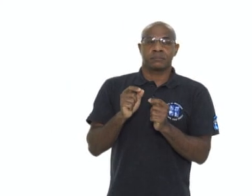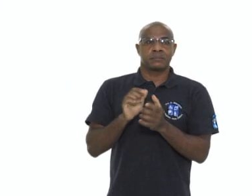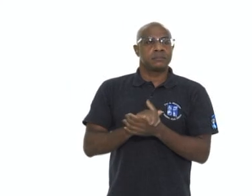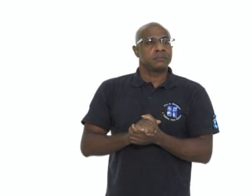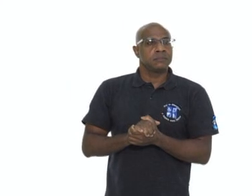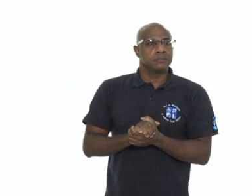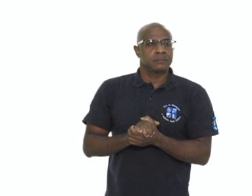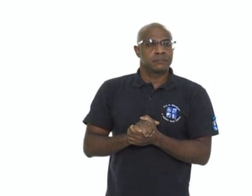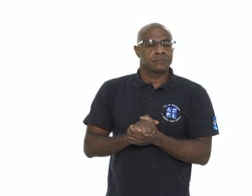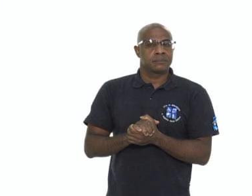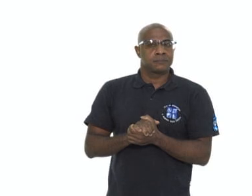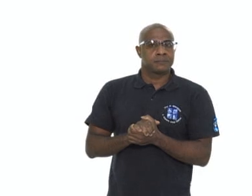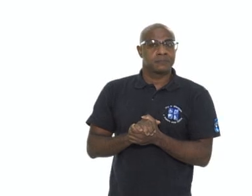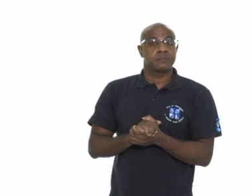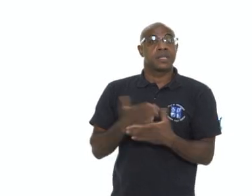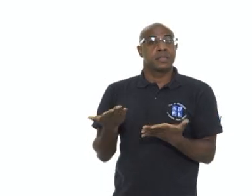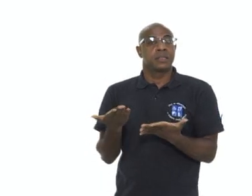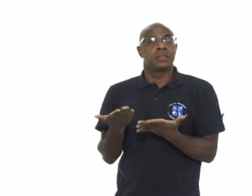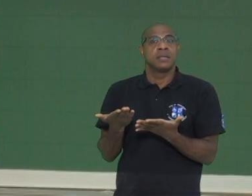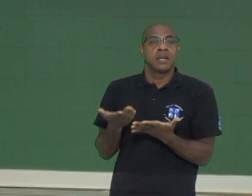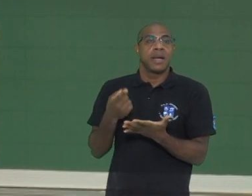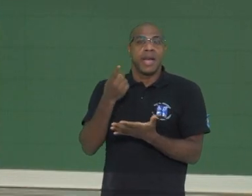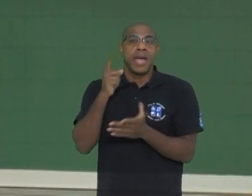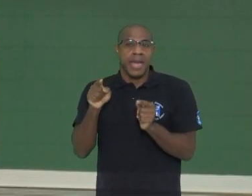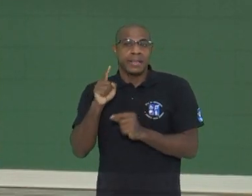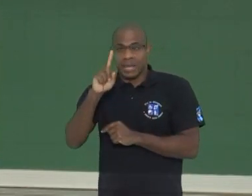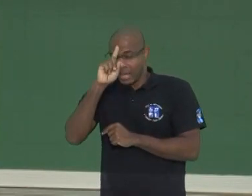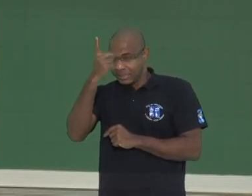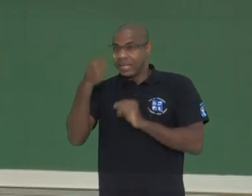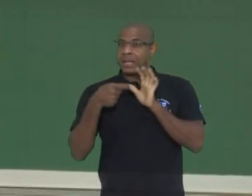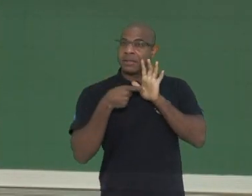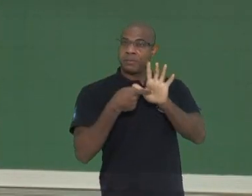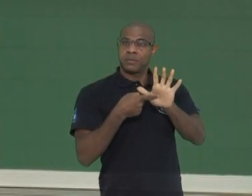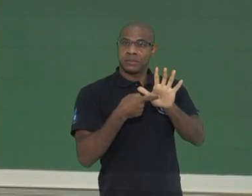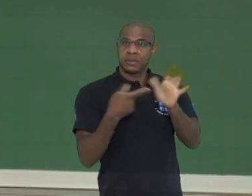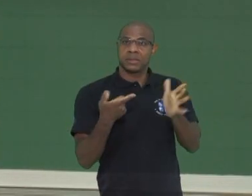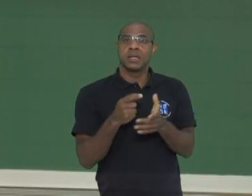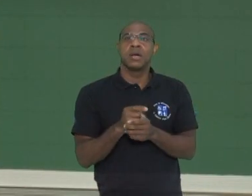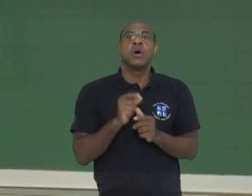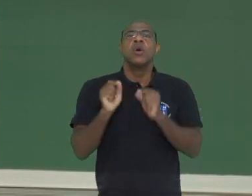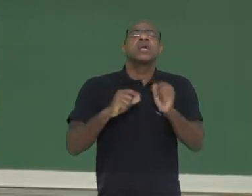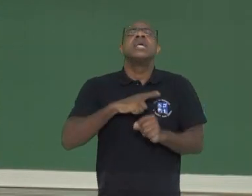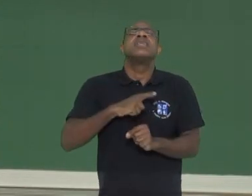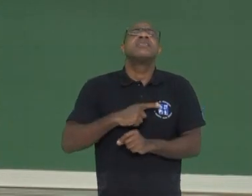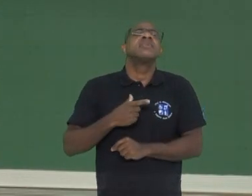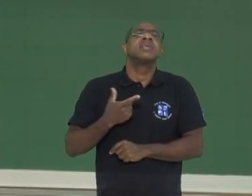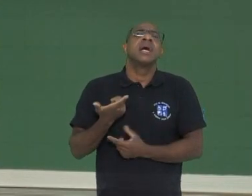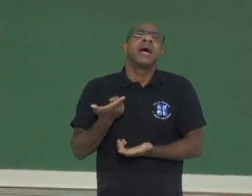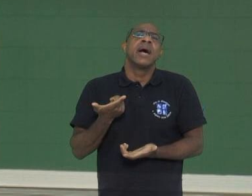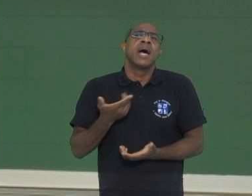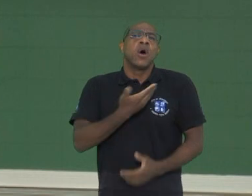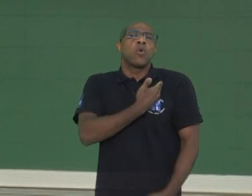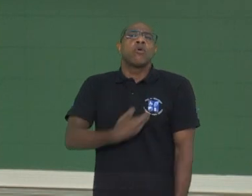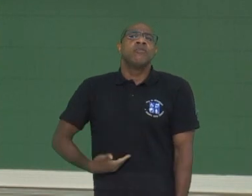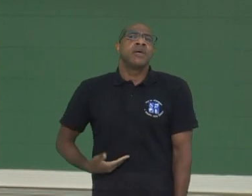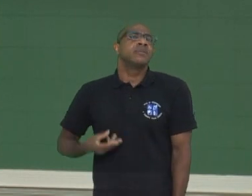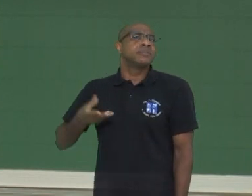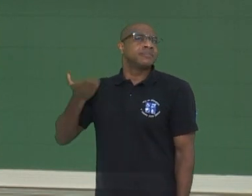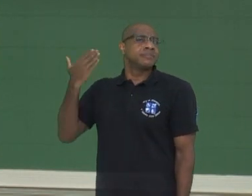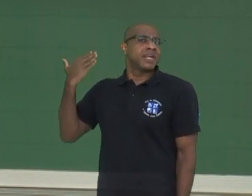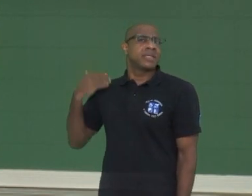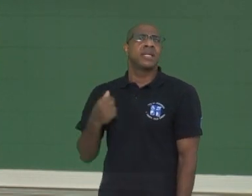um século antes. Exatamente essa ideia que eu quero reforçar. O que tinha o governo republicano brasileiro